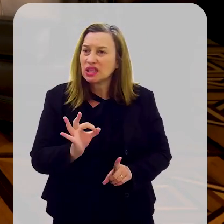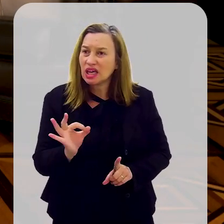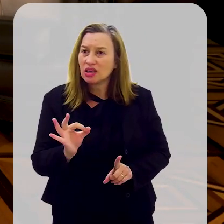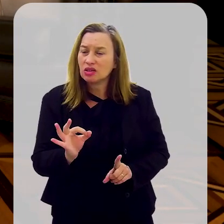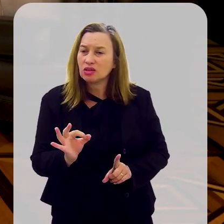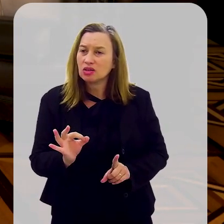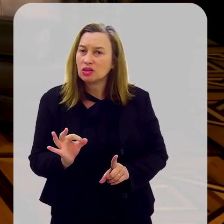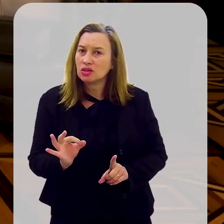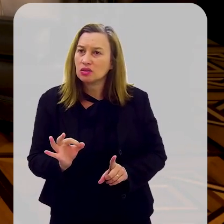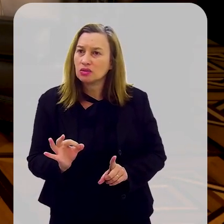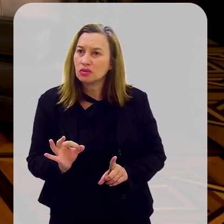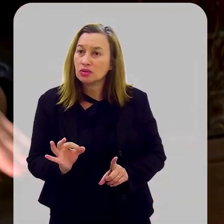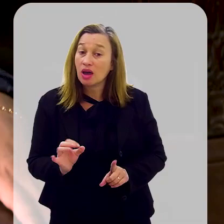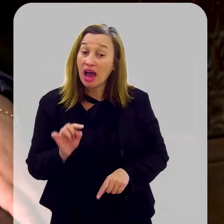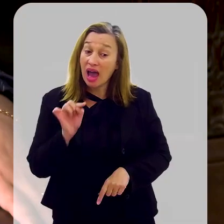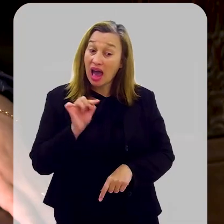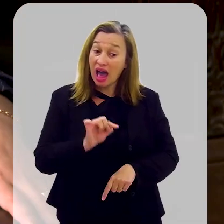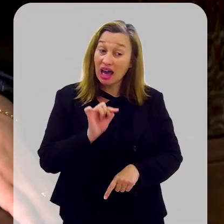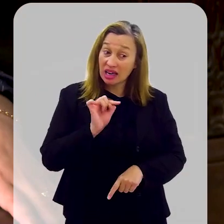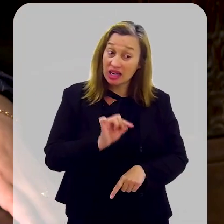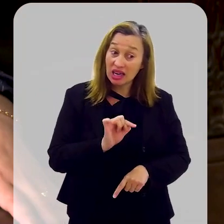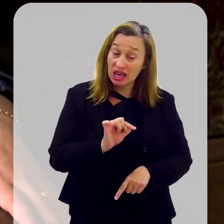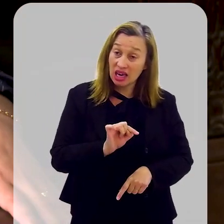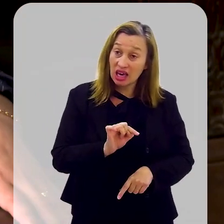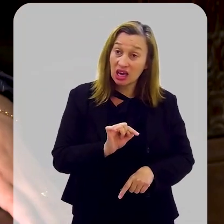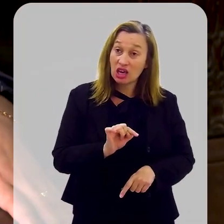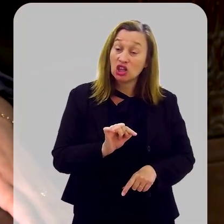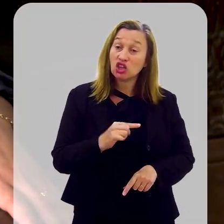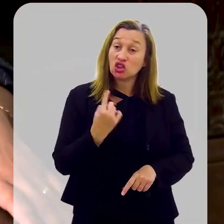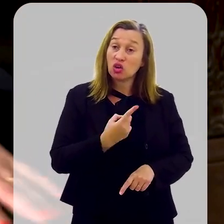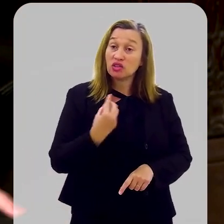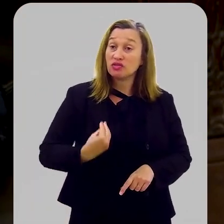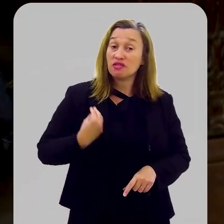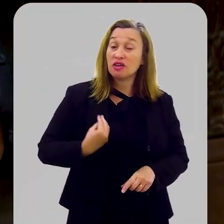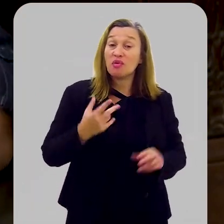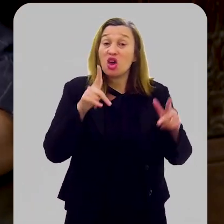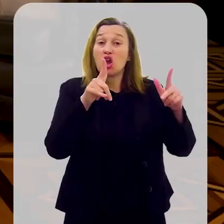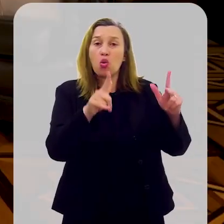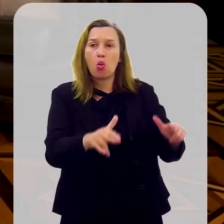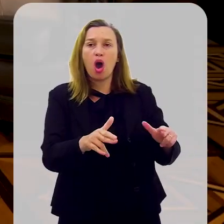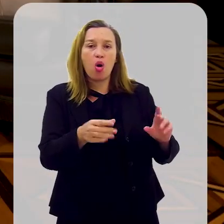não. São aqui tribos. Aqui não é tribo, mas a gente vive igual índio. A gente.